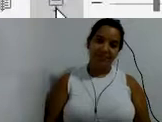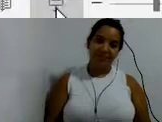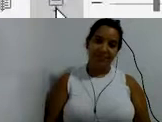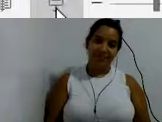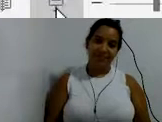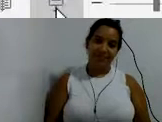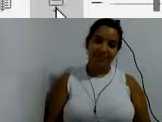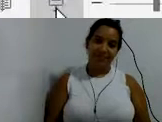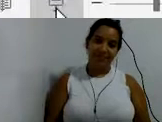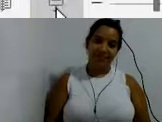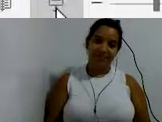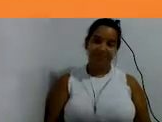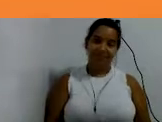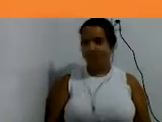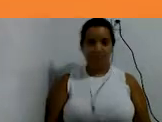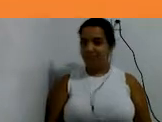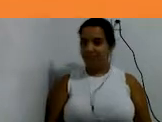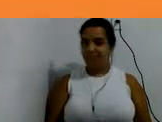Apareceu aí para todo mundo de novo?